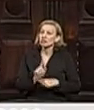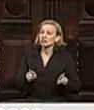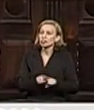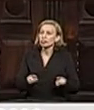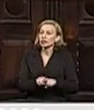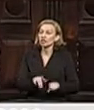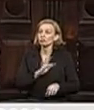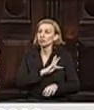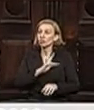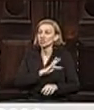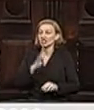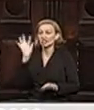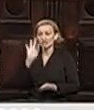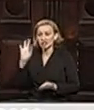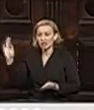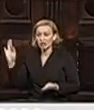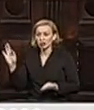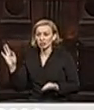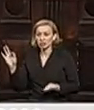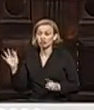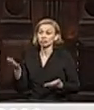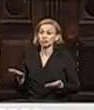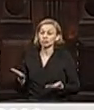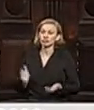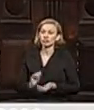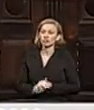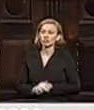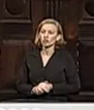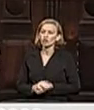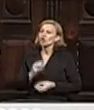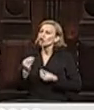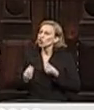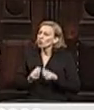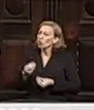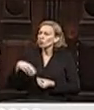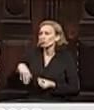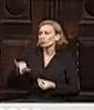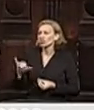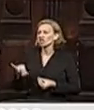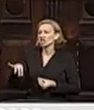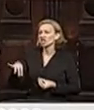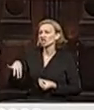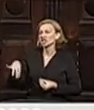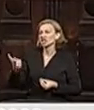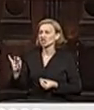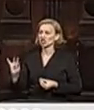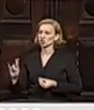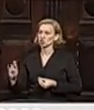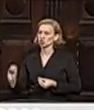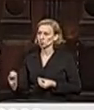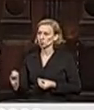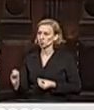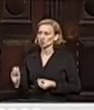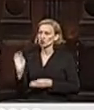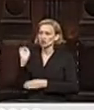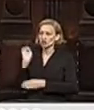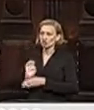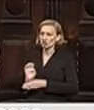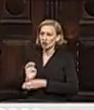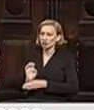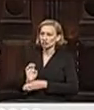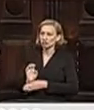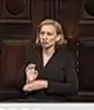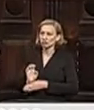Polícia Judiciária da União. E como ministro de Estado, absoluto, total e franco